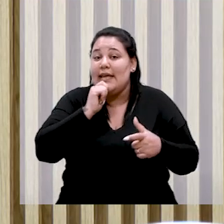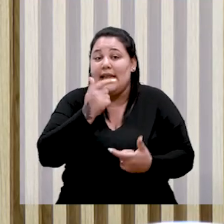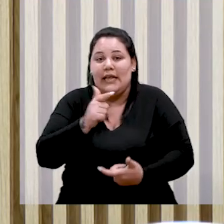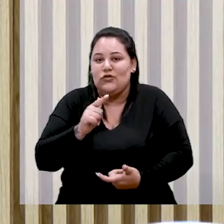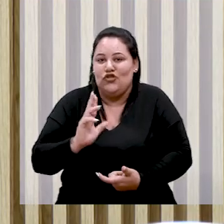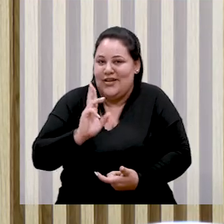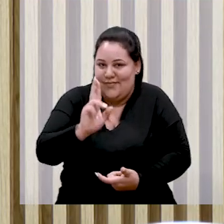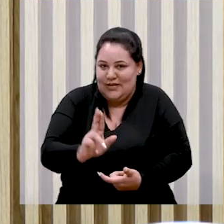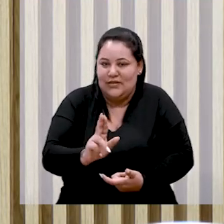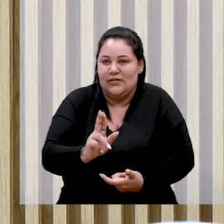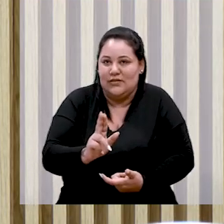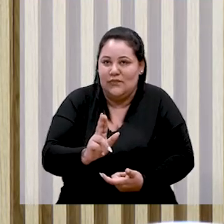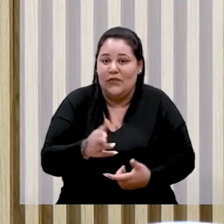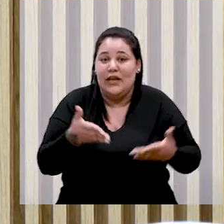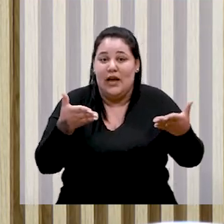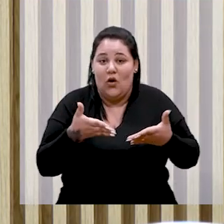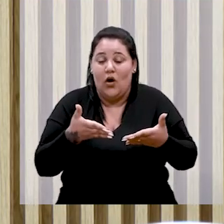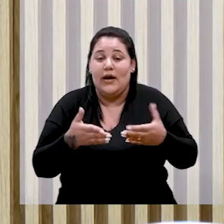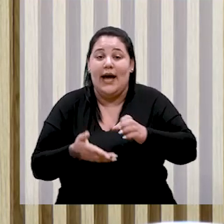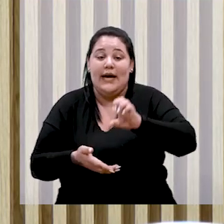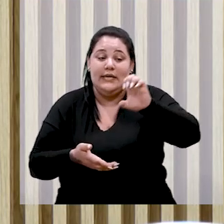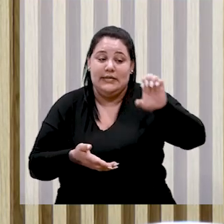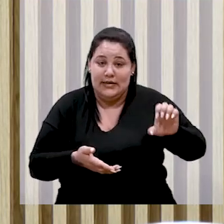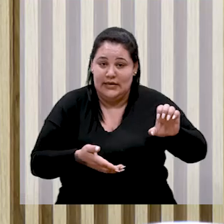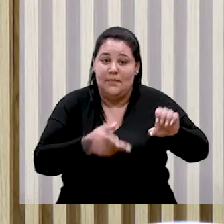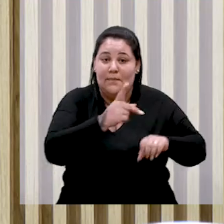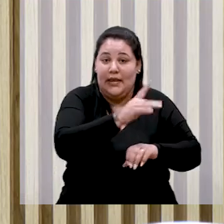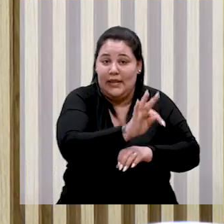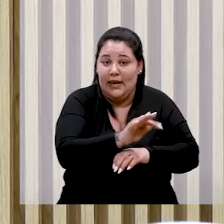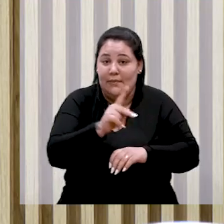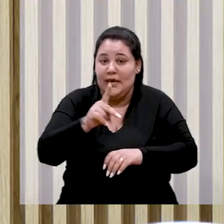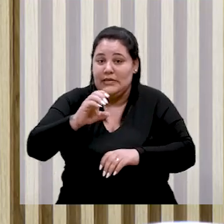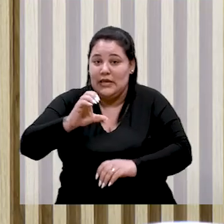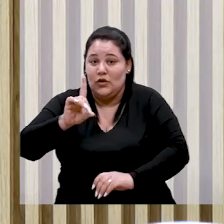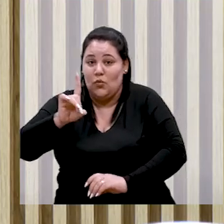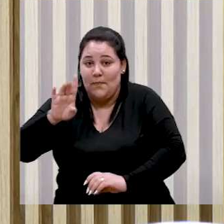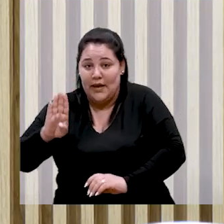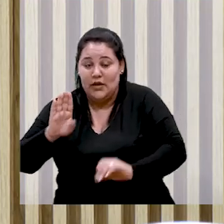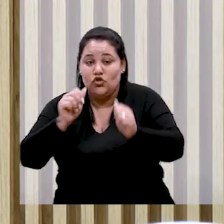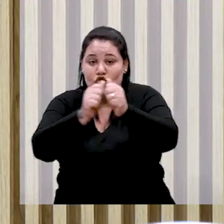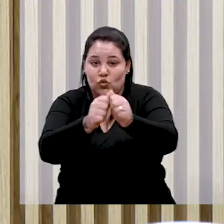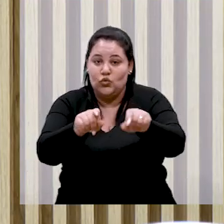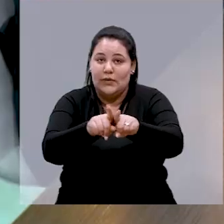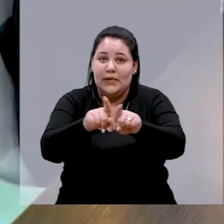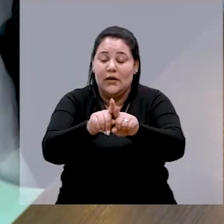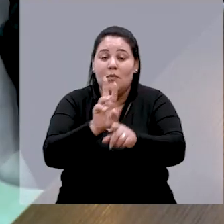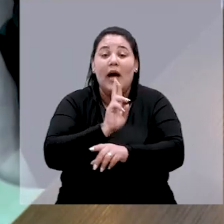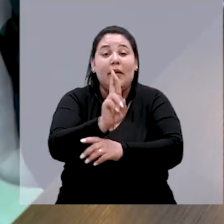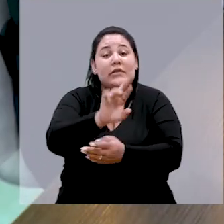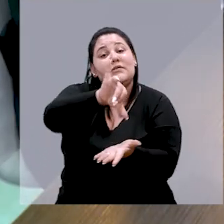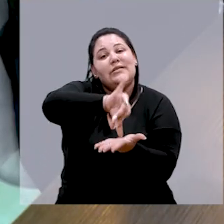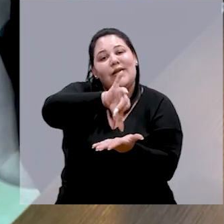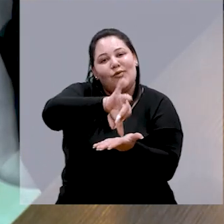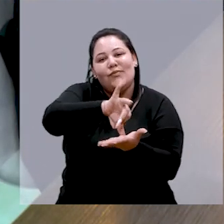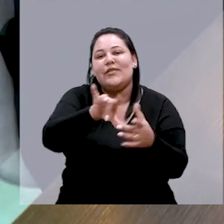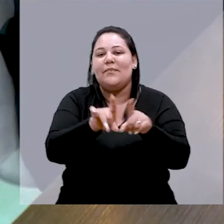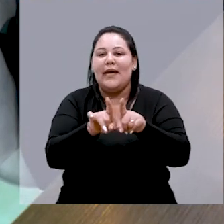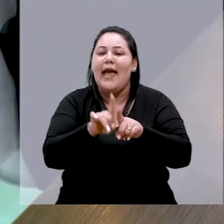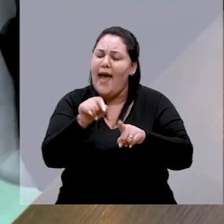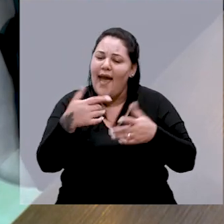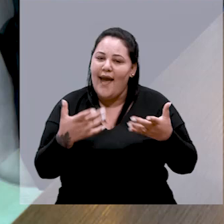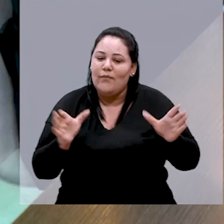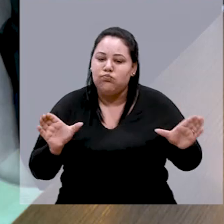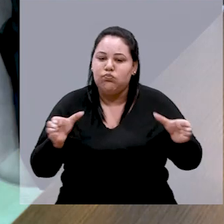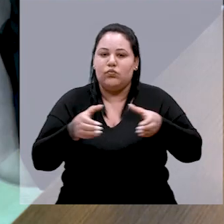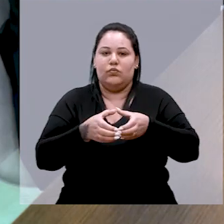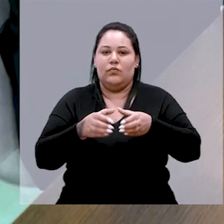uma representação depois assim, PT e né? PCdoB. E aí a esquerda com PT e PCdoB também, uma bancada... E uma representação de centro que dá um certo equilíbrio,